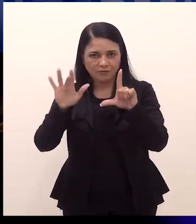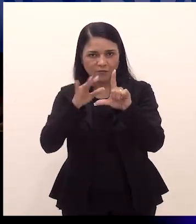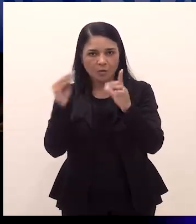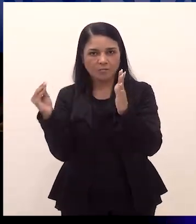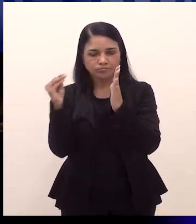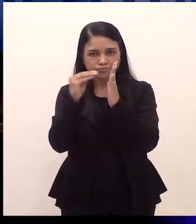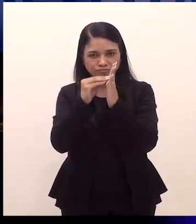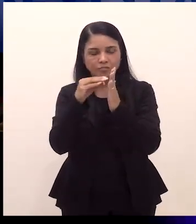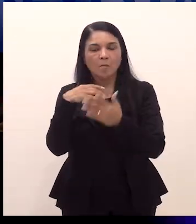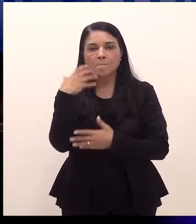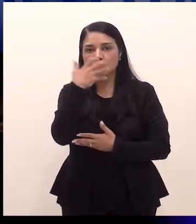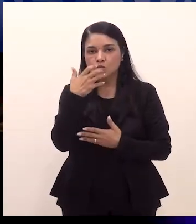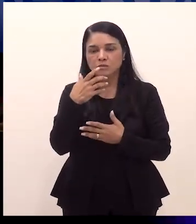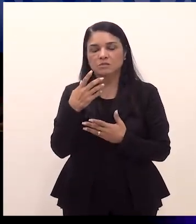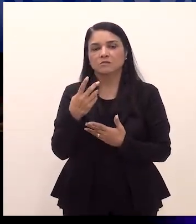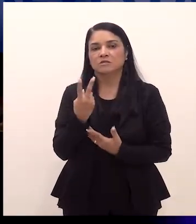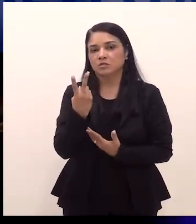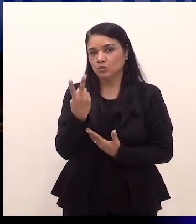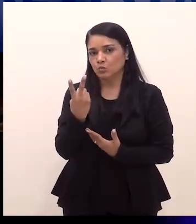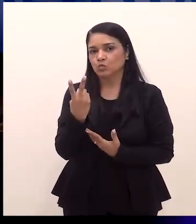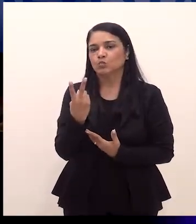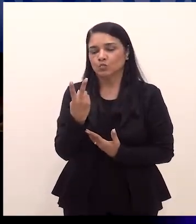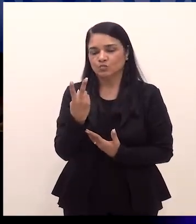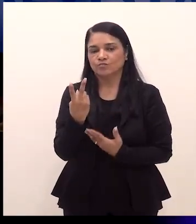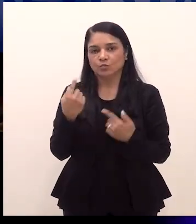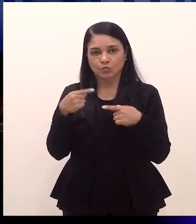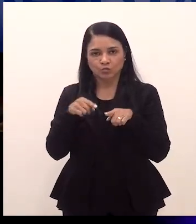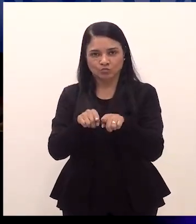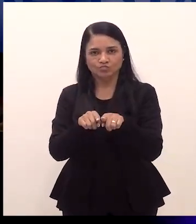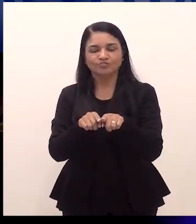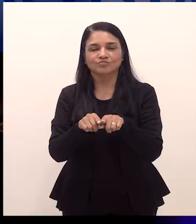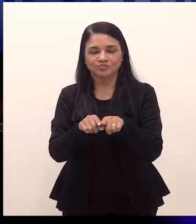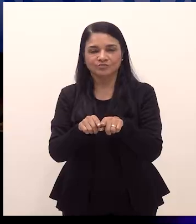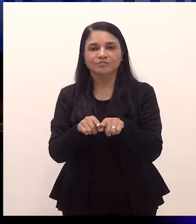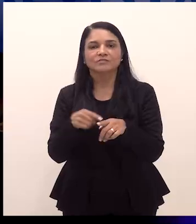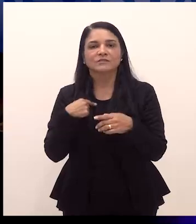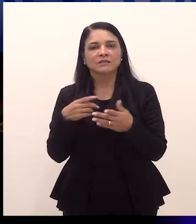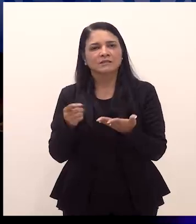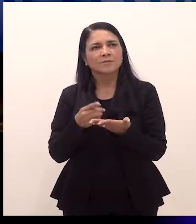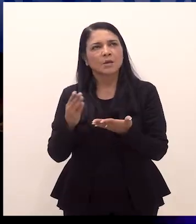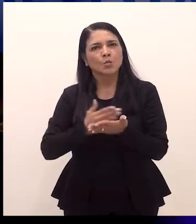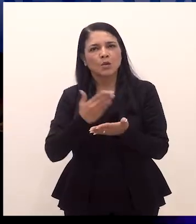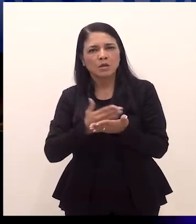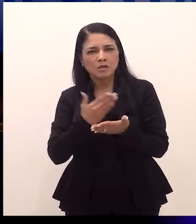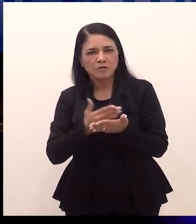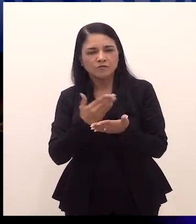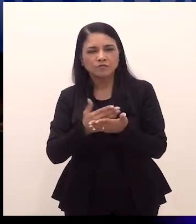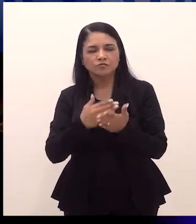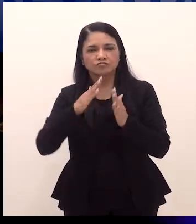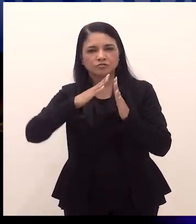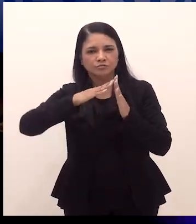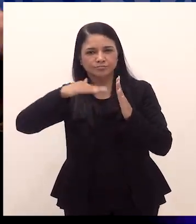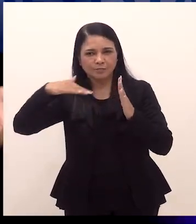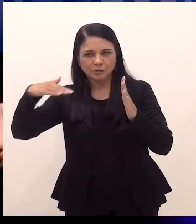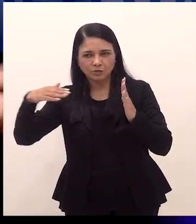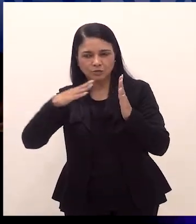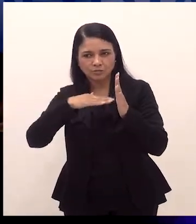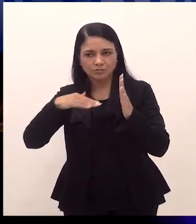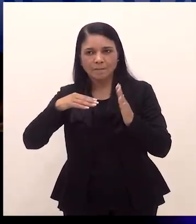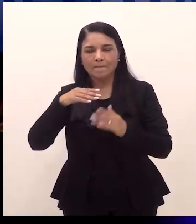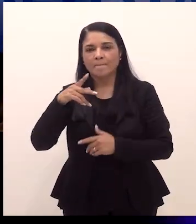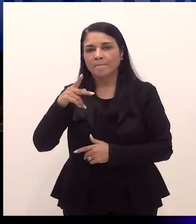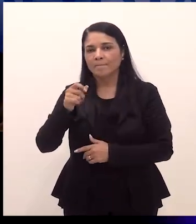nas plataformas, é o nosso segundo álbum em dupla. E a gente também lançou um livro de